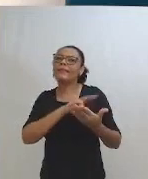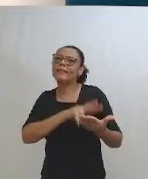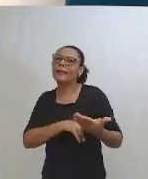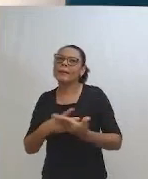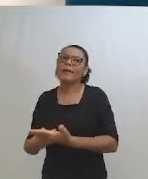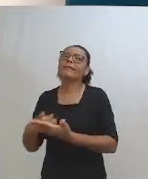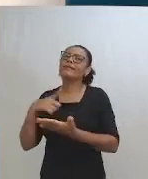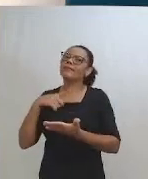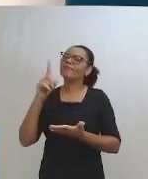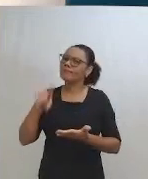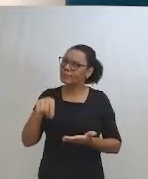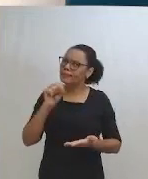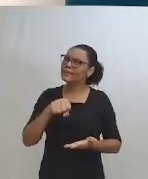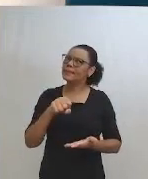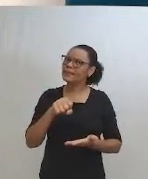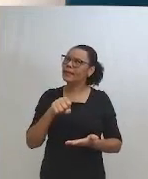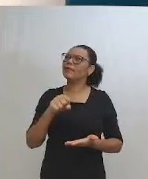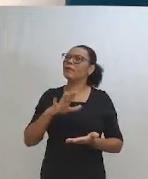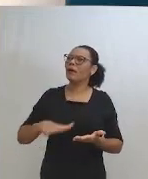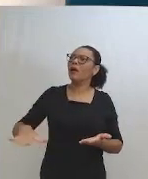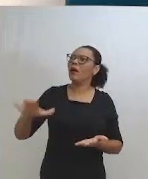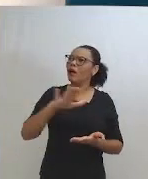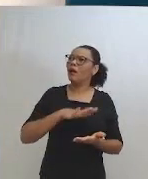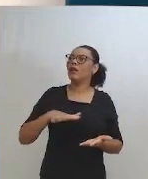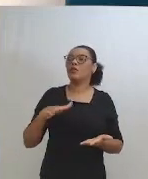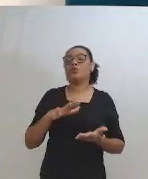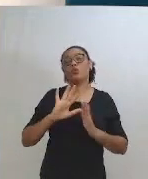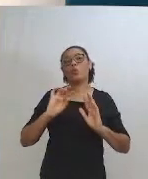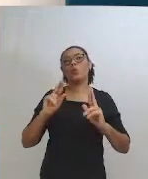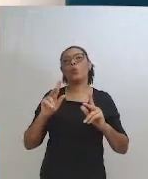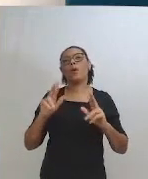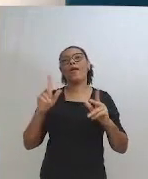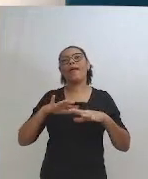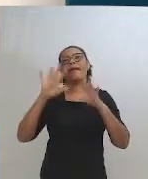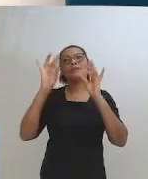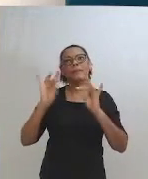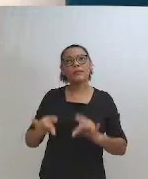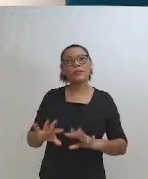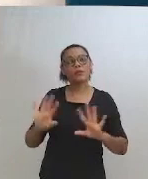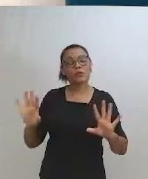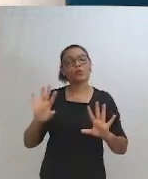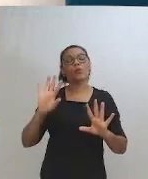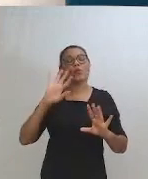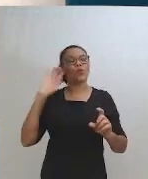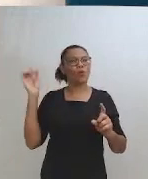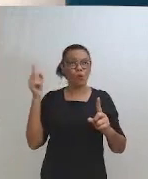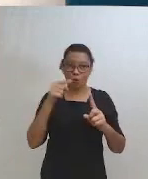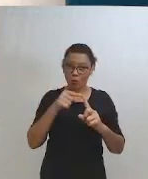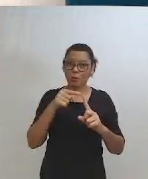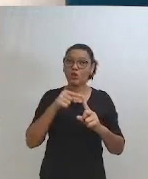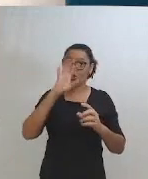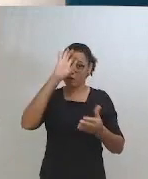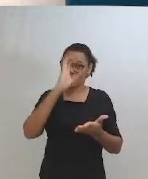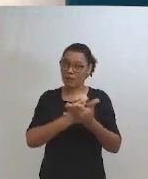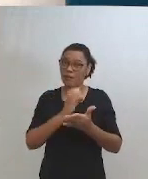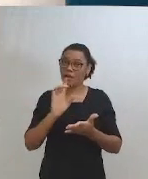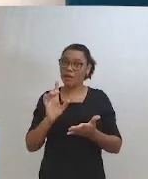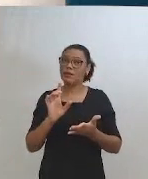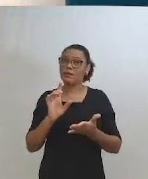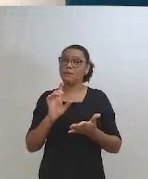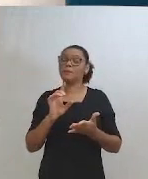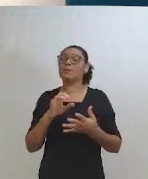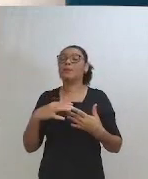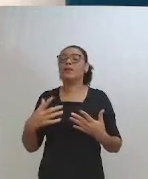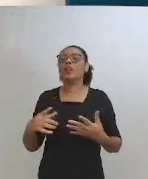mesmo que ele não foi um caso específico, esse não é objeto da tese, porque o que a tese estava discutindo os dois recursos extraordinários eram